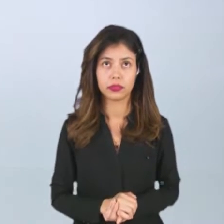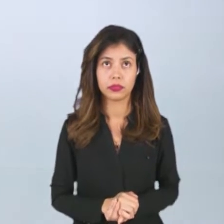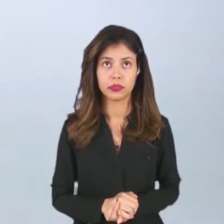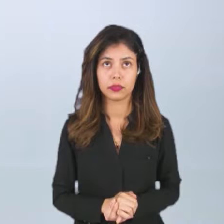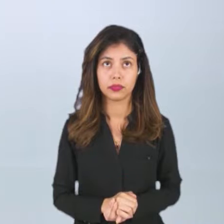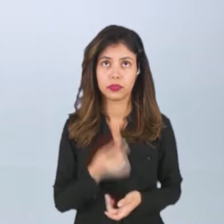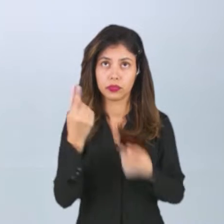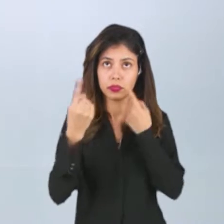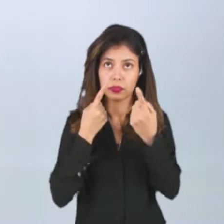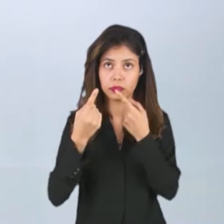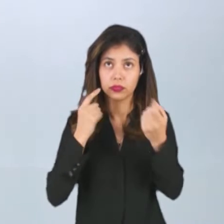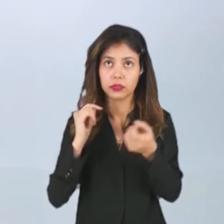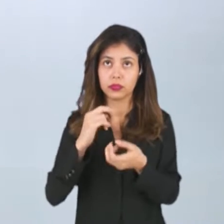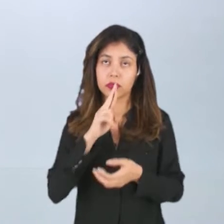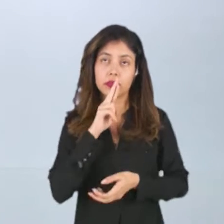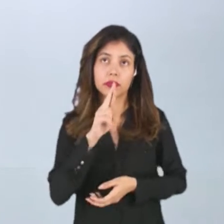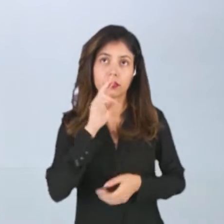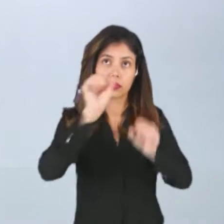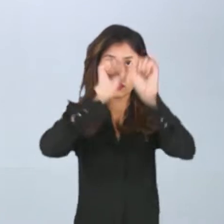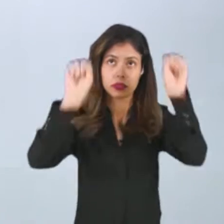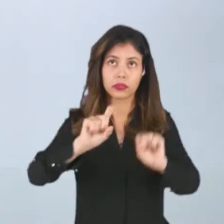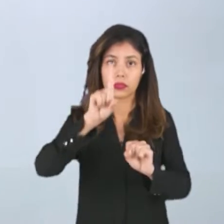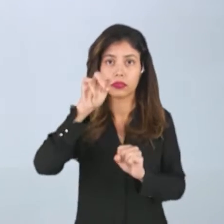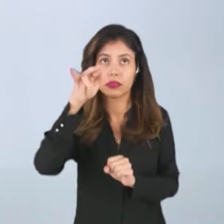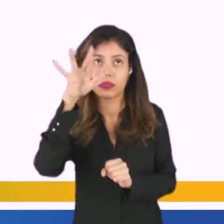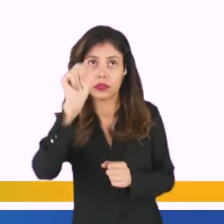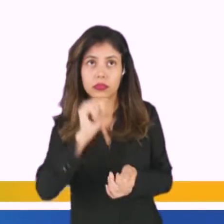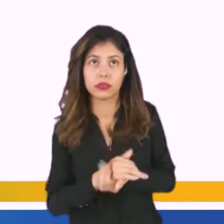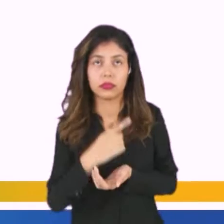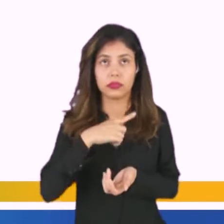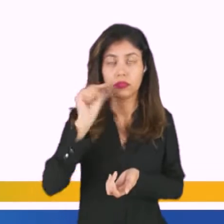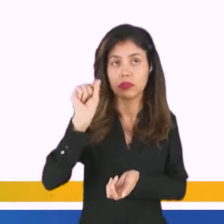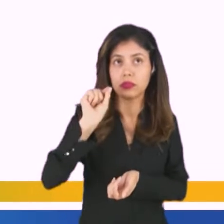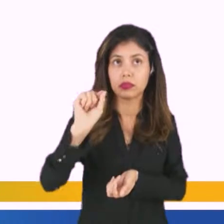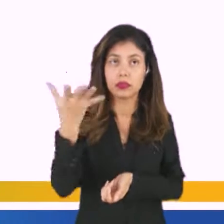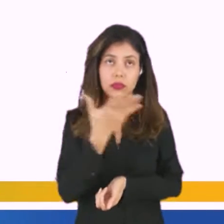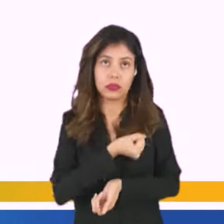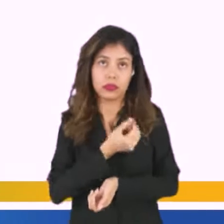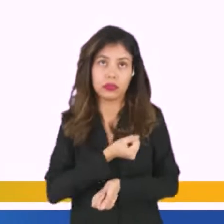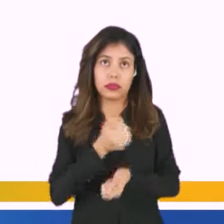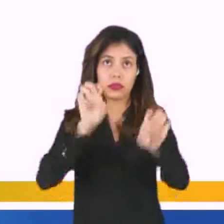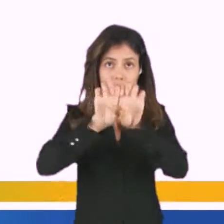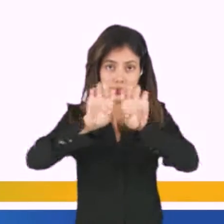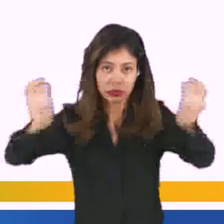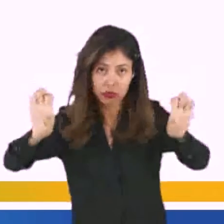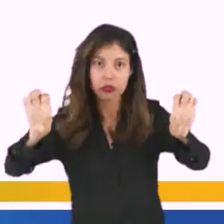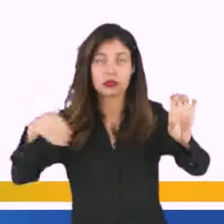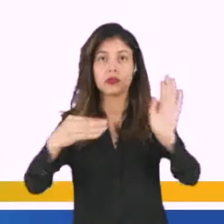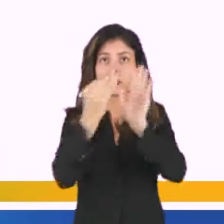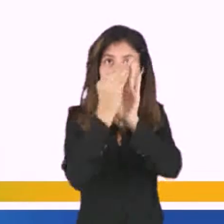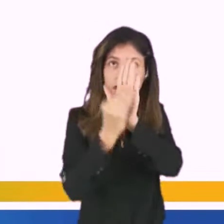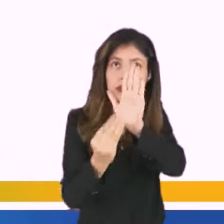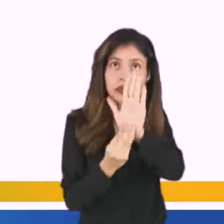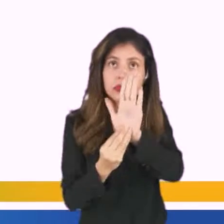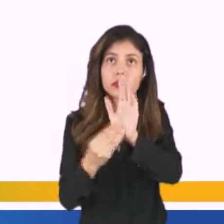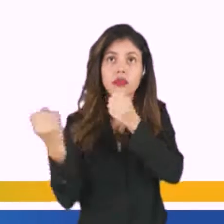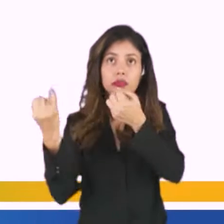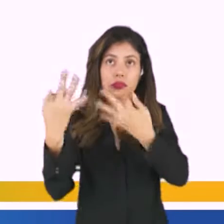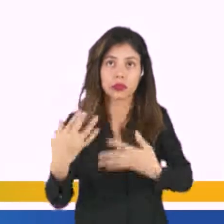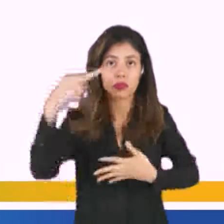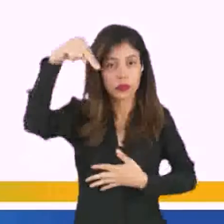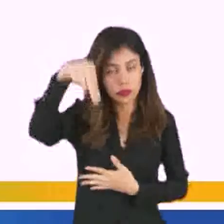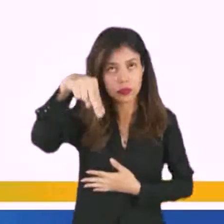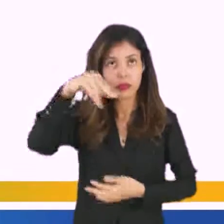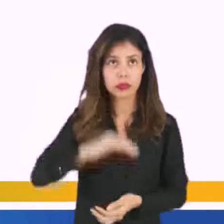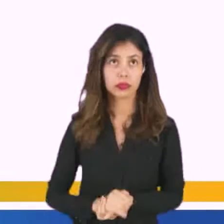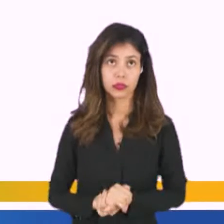Cramer, nós discutimos e resolvemos alguns sistemas lineares em que o número de equações que foi dado pela definição, que é